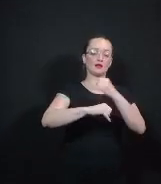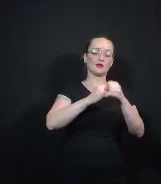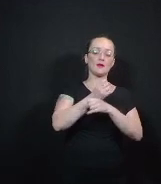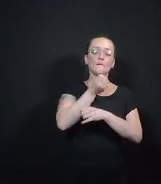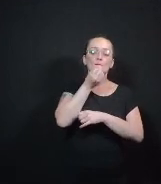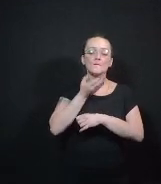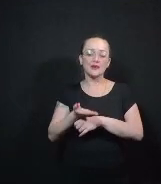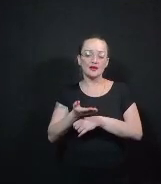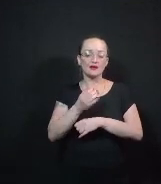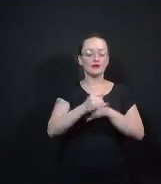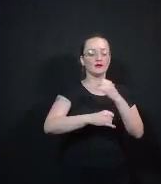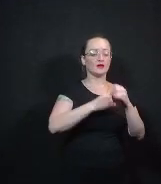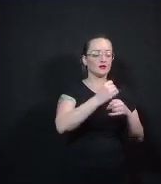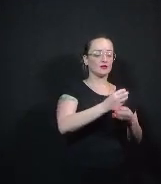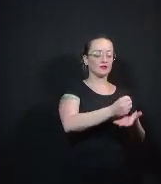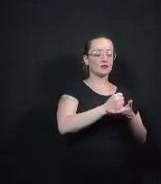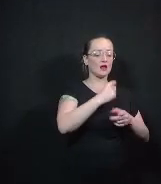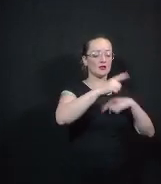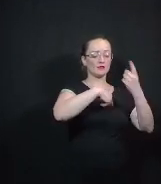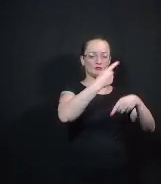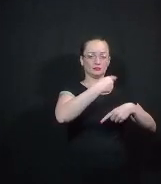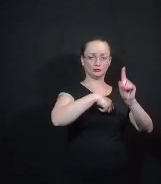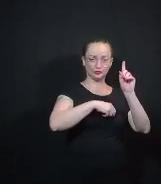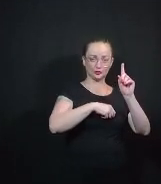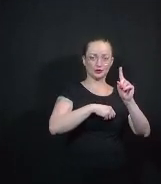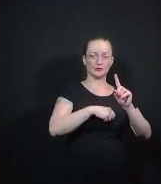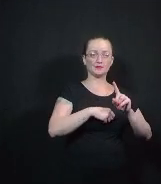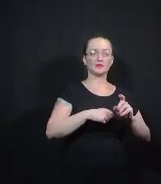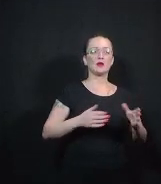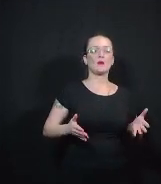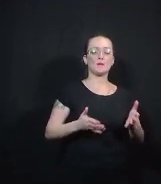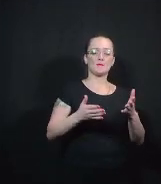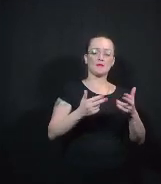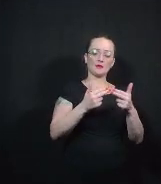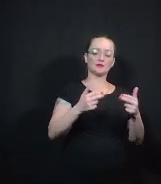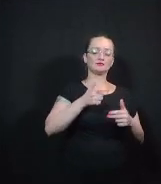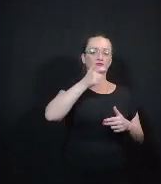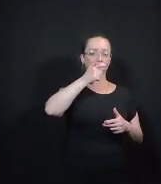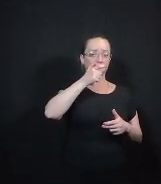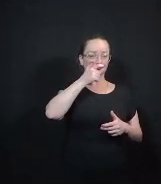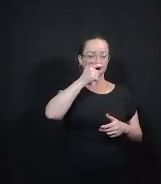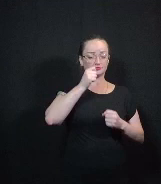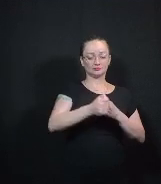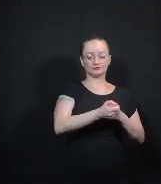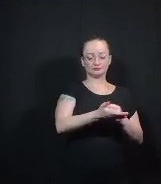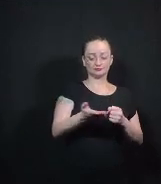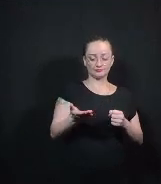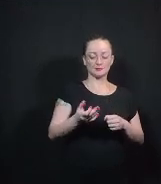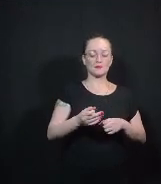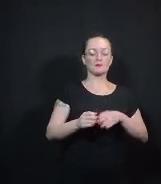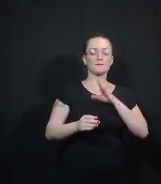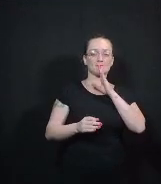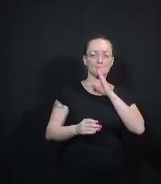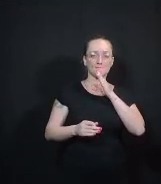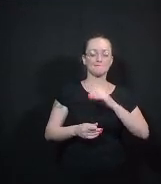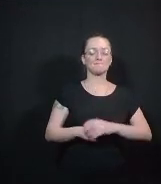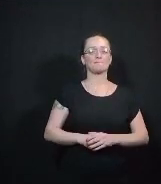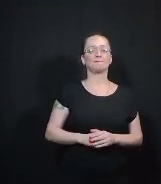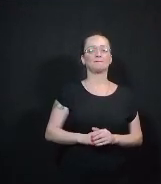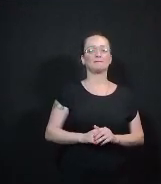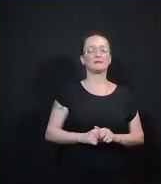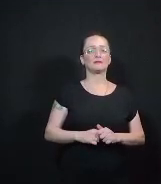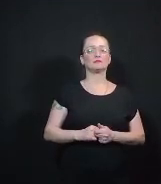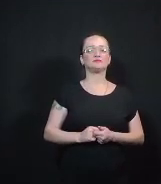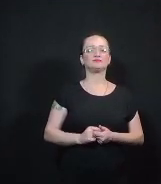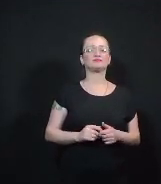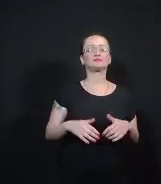é a internet que traz revoluções e provoca coisas interessantes, e democratiza o conhecimento.